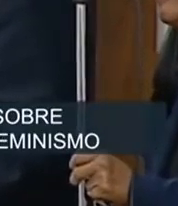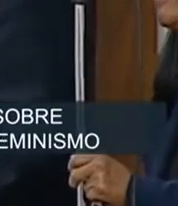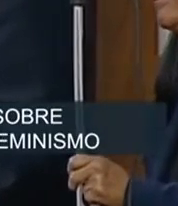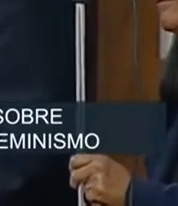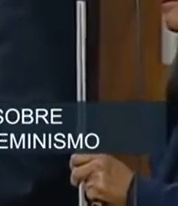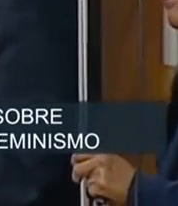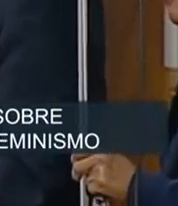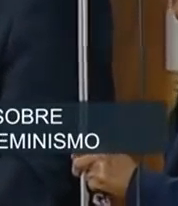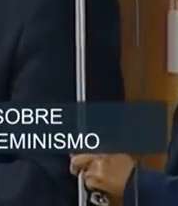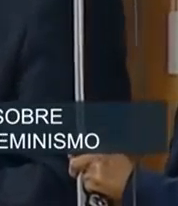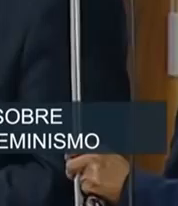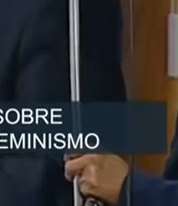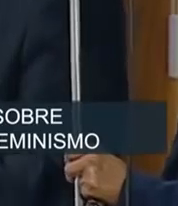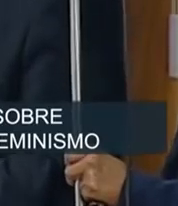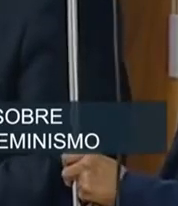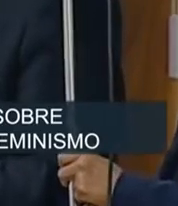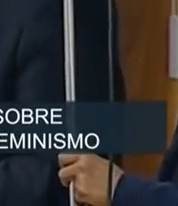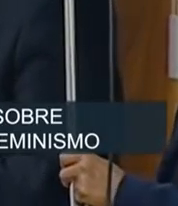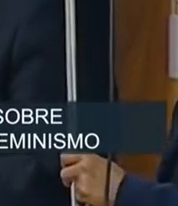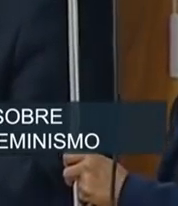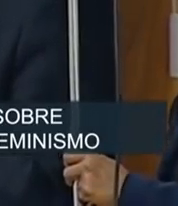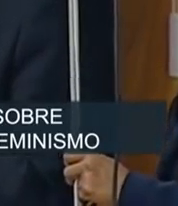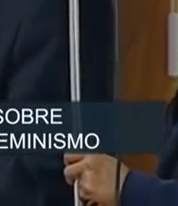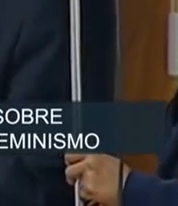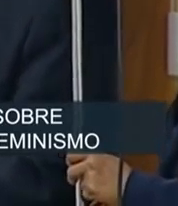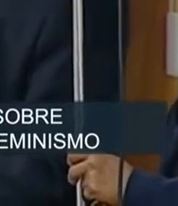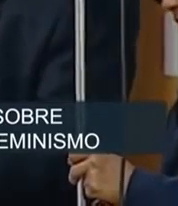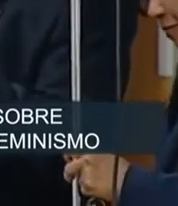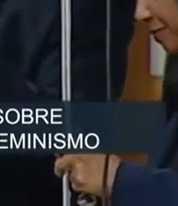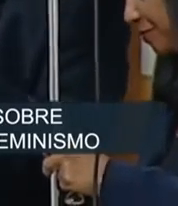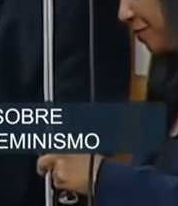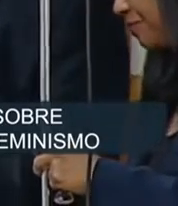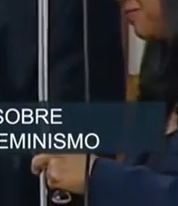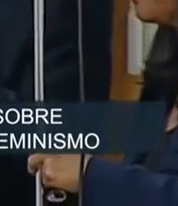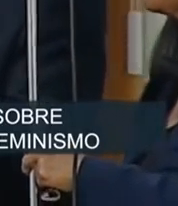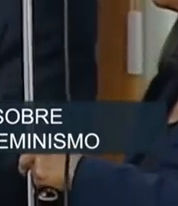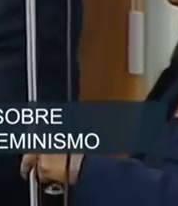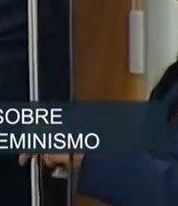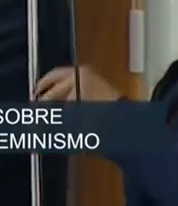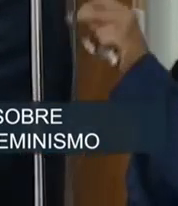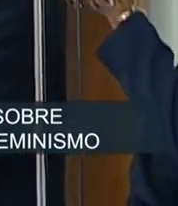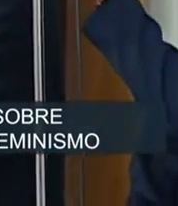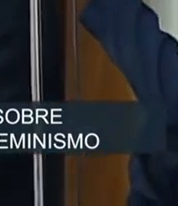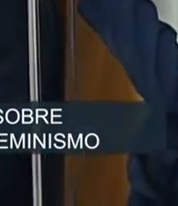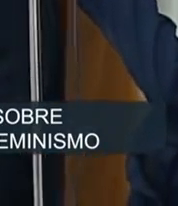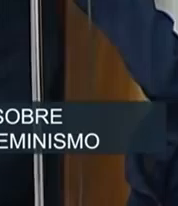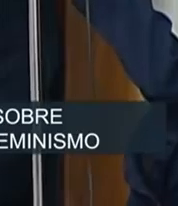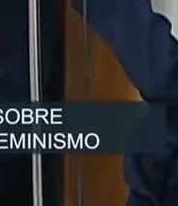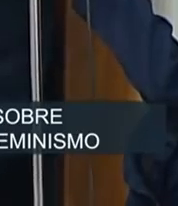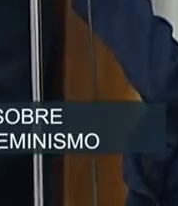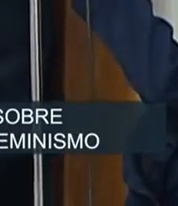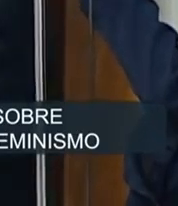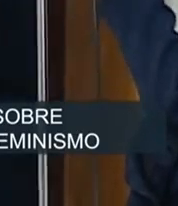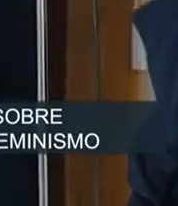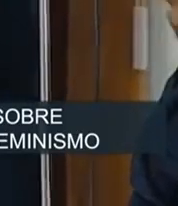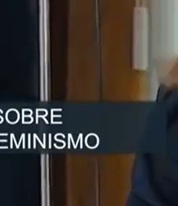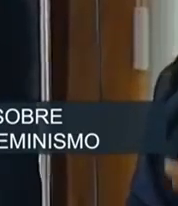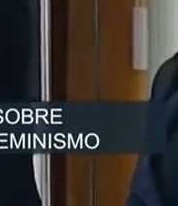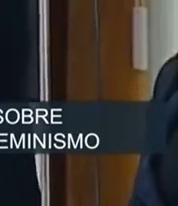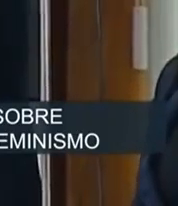Eu sempre começo as minhas alocuções dando bom dia, ou boa tarde, ou boa noite a